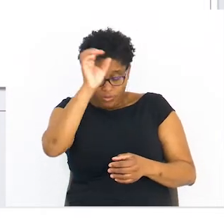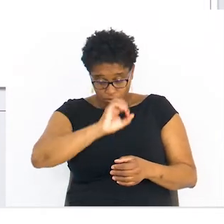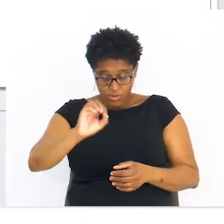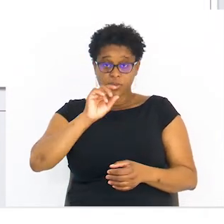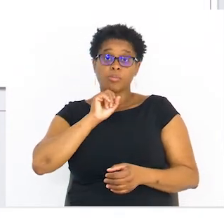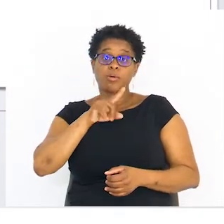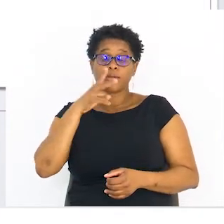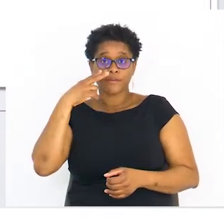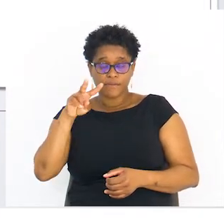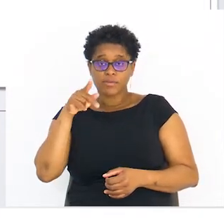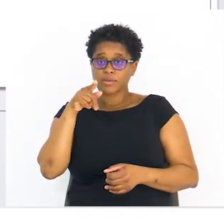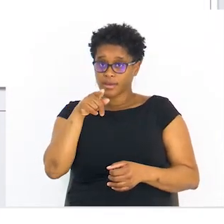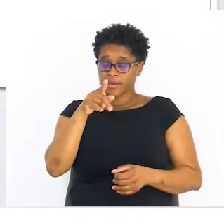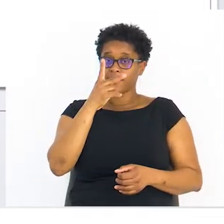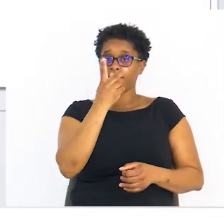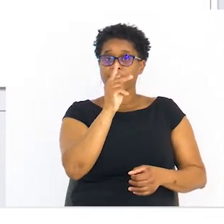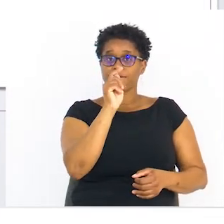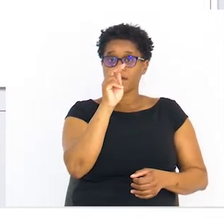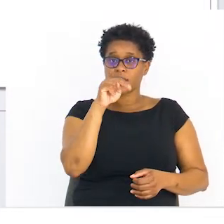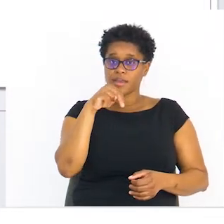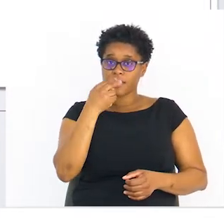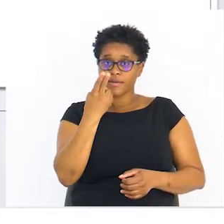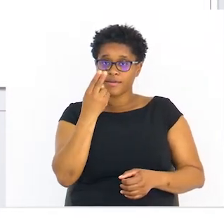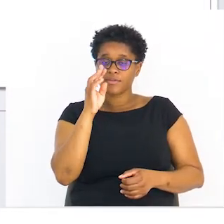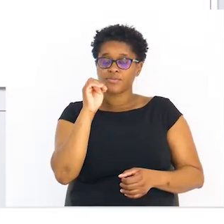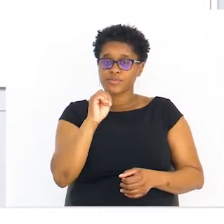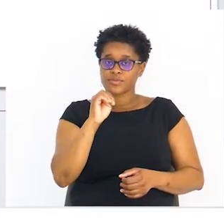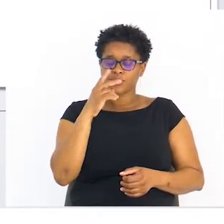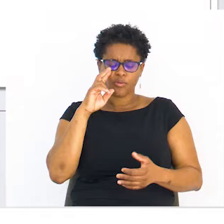Como se pode ver, temos aqui Vênus.